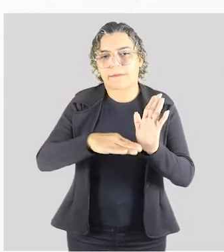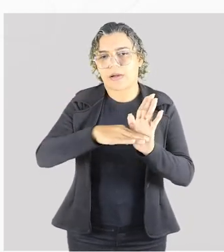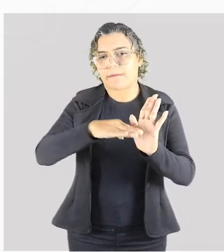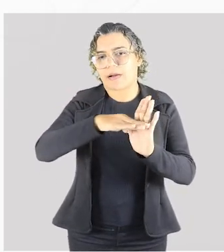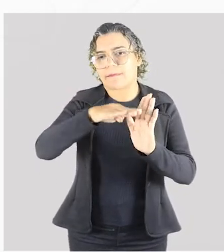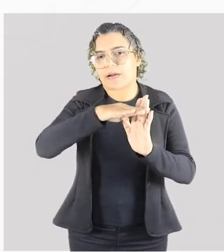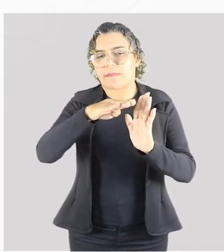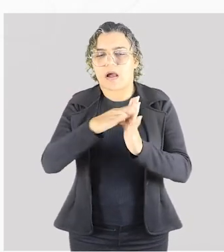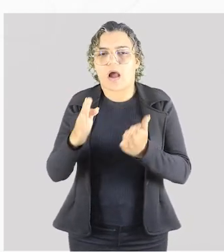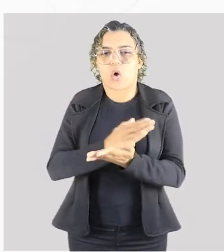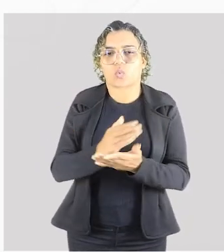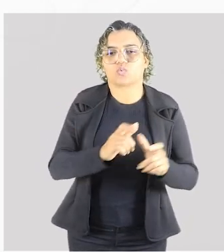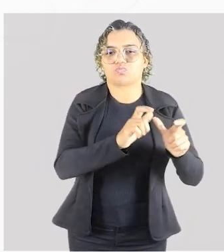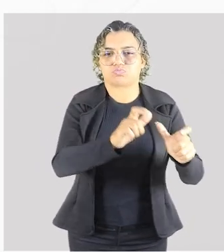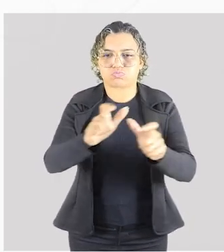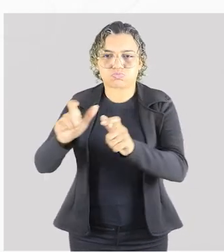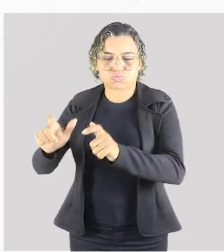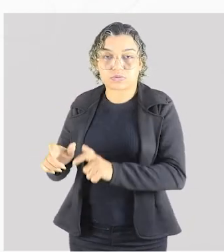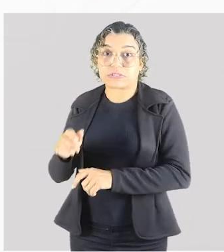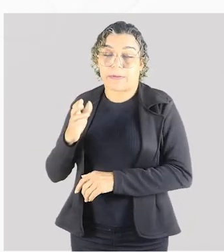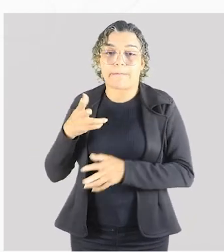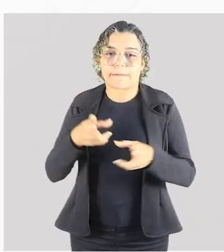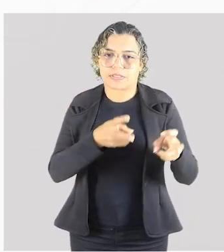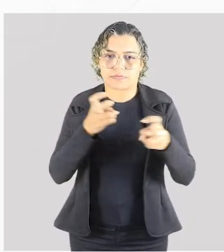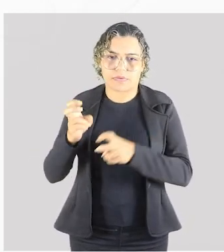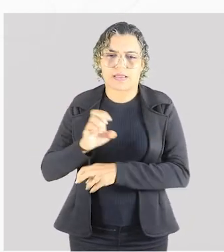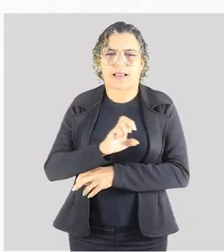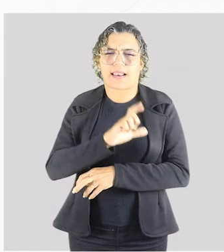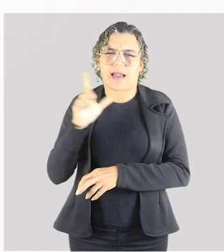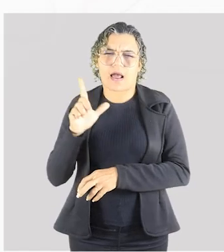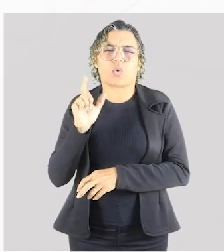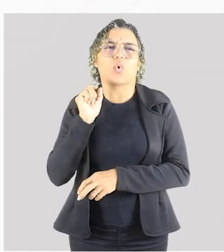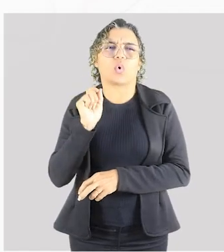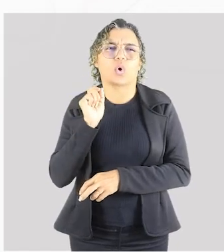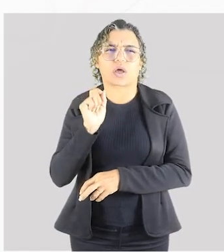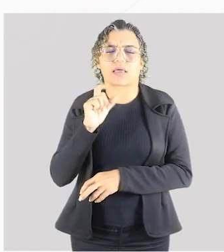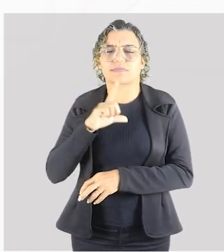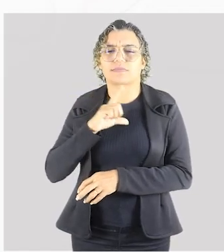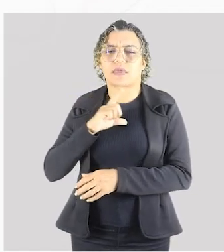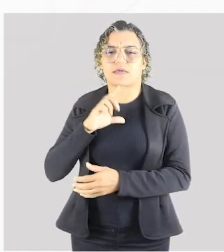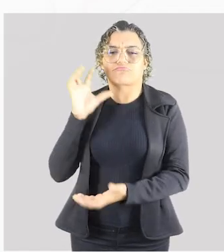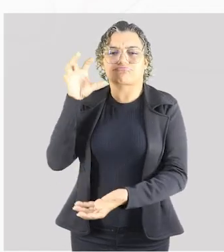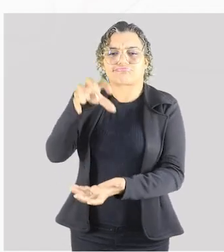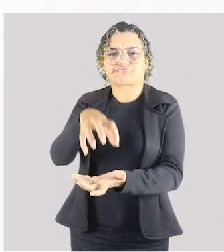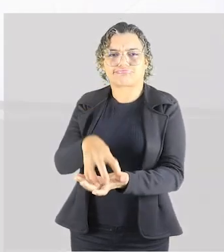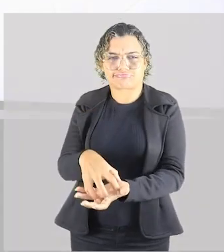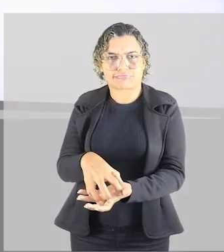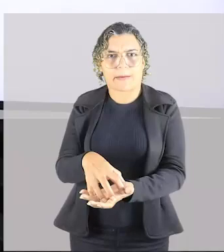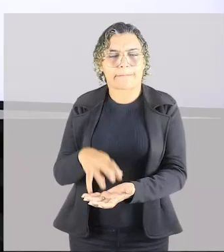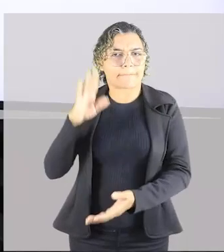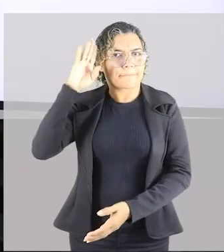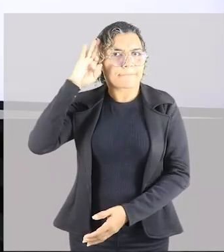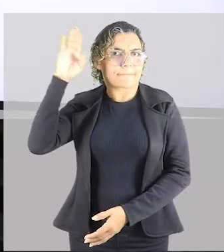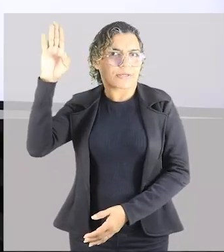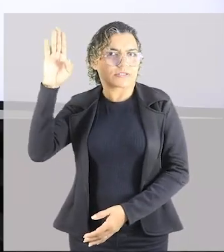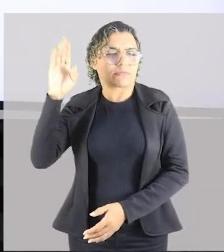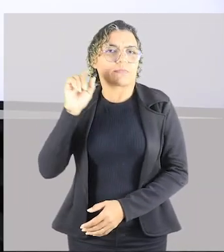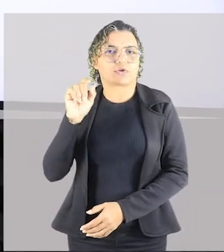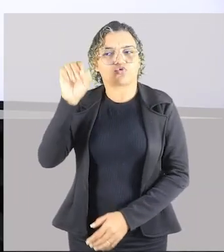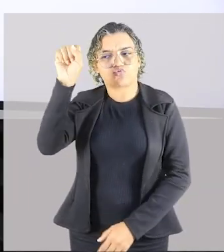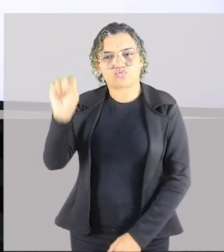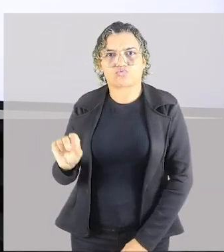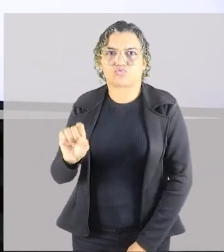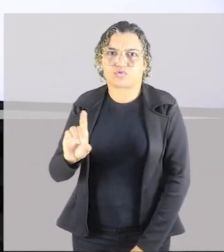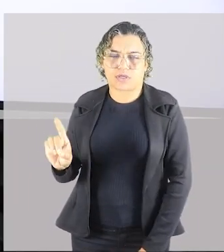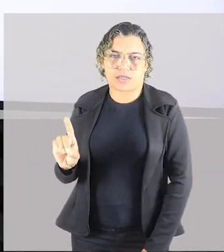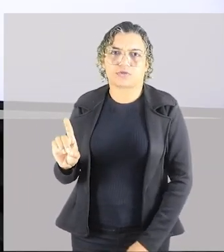alguns deslocamentos. A gente vai perceber claramente, gente, né? Vamos perceber aqui a concentração, principalmente na região